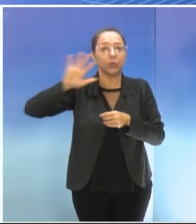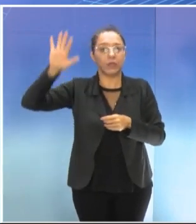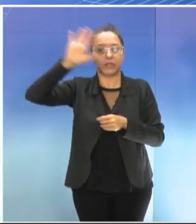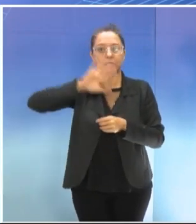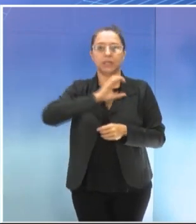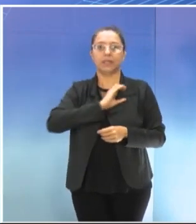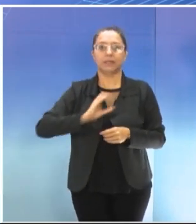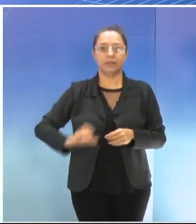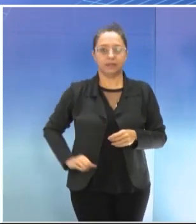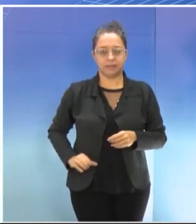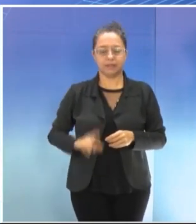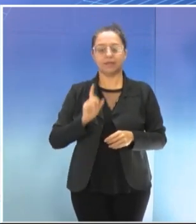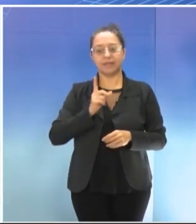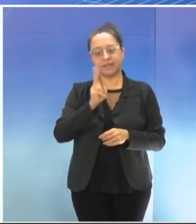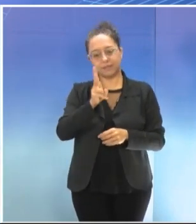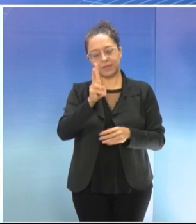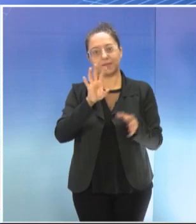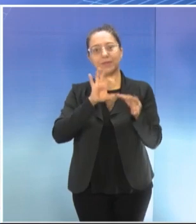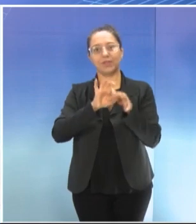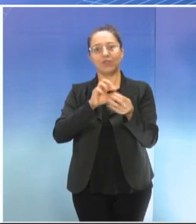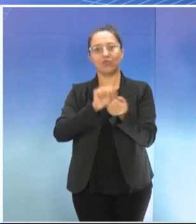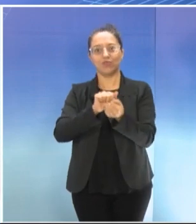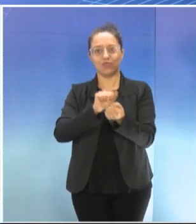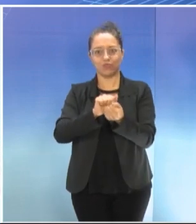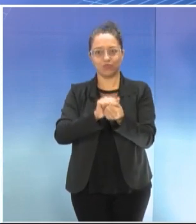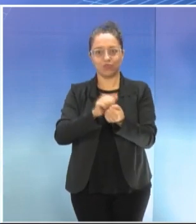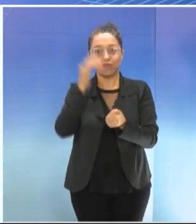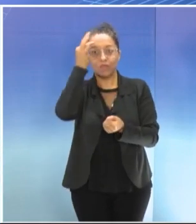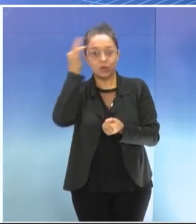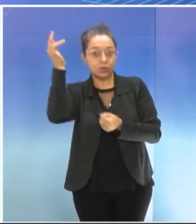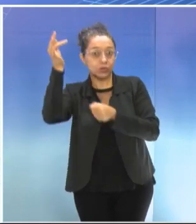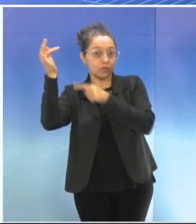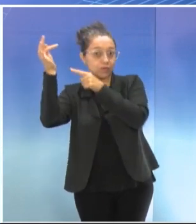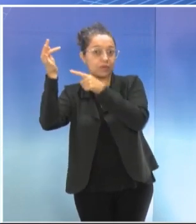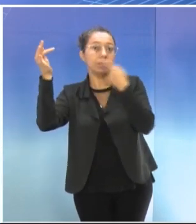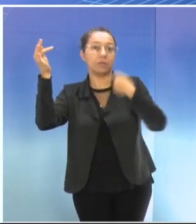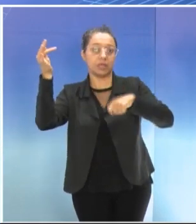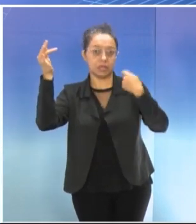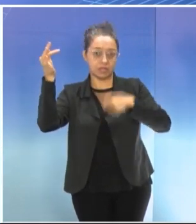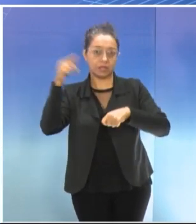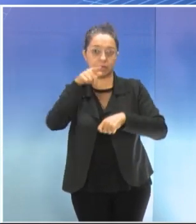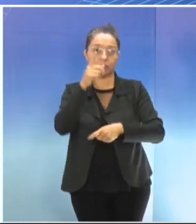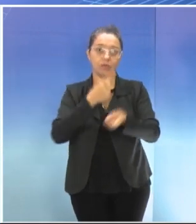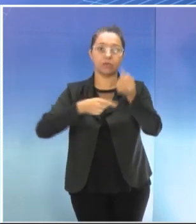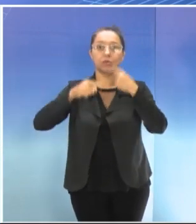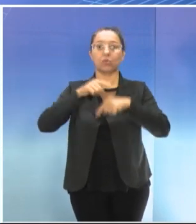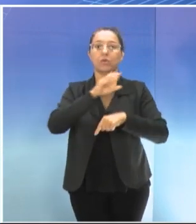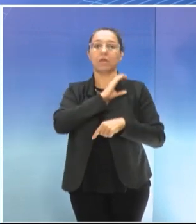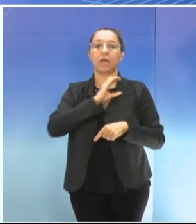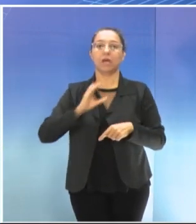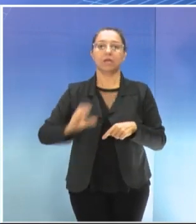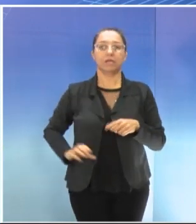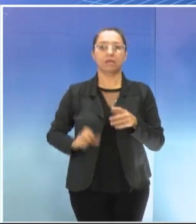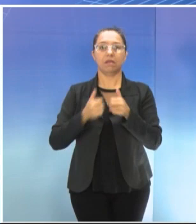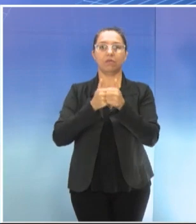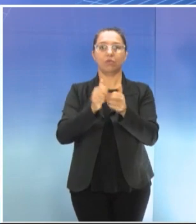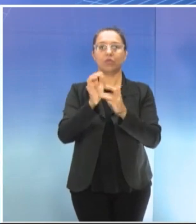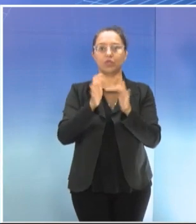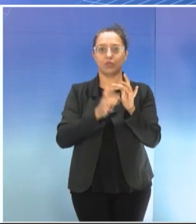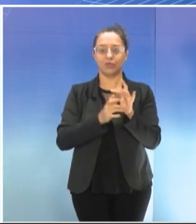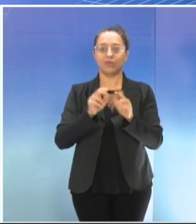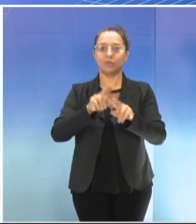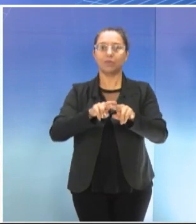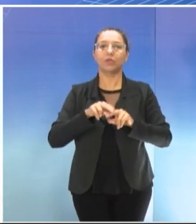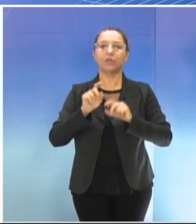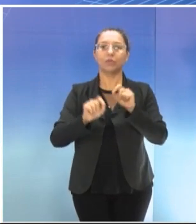teoria cristã, a racionalidade sempre está ali. Por isso você tem que estudar filosofia até para você ser cristão, tá?